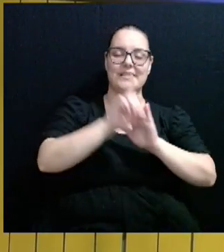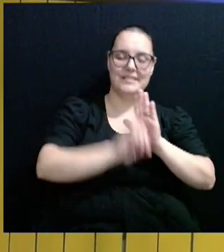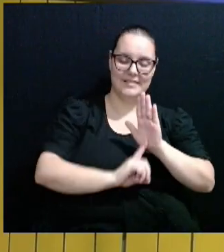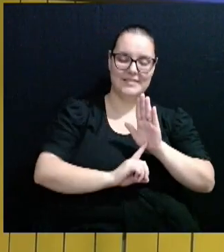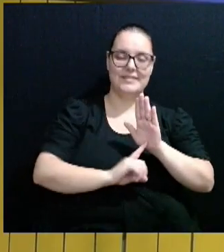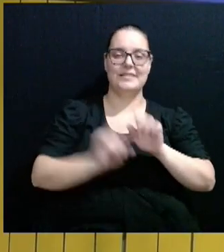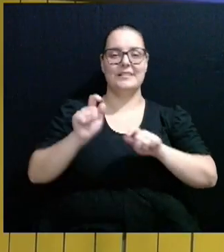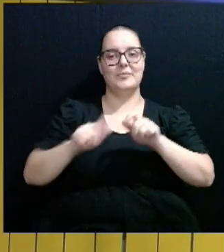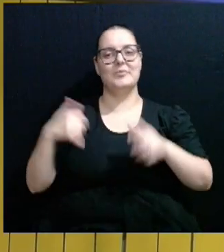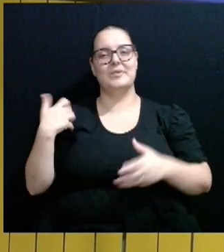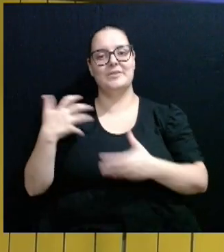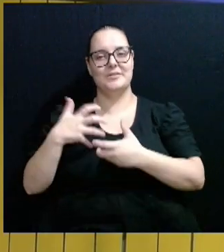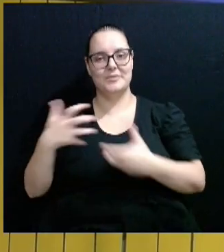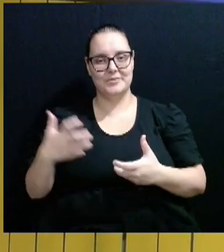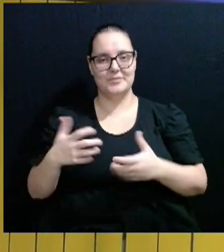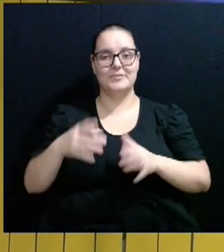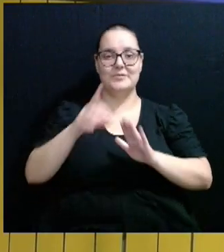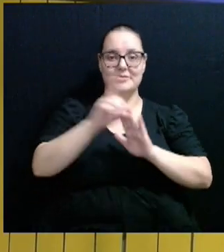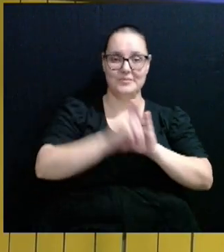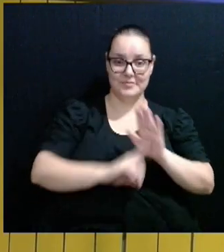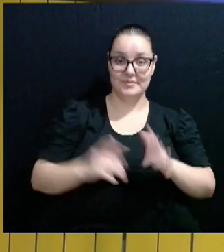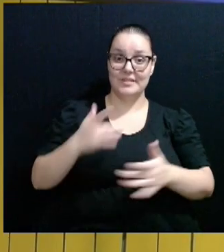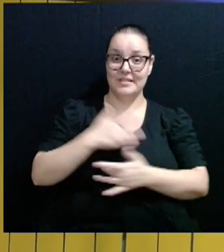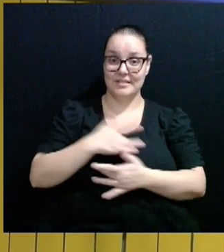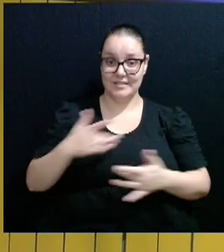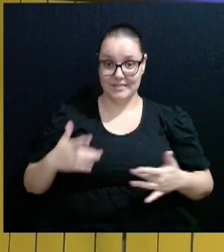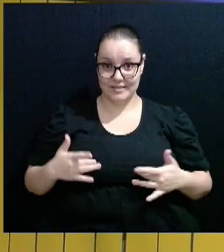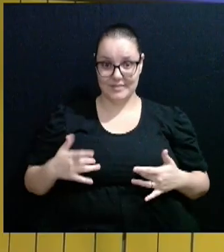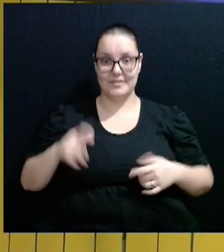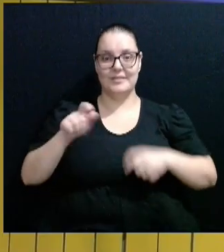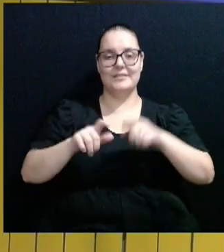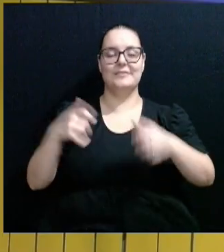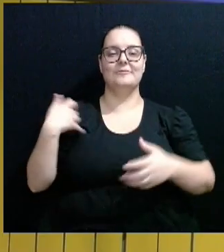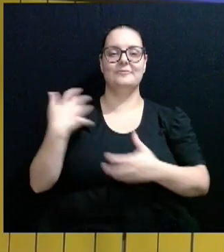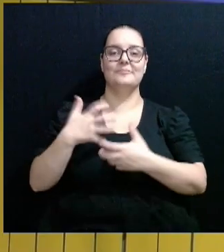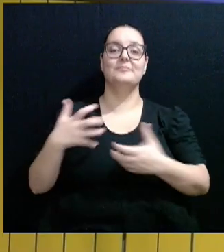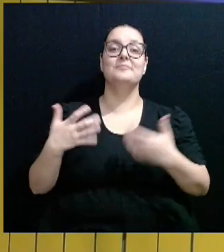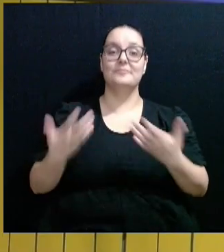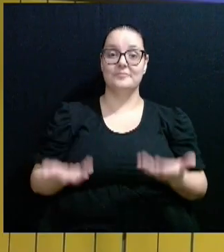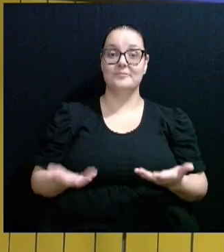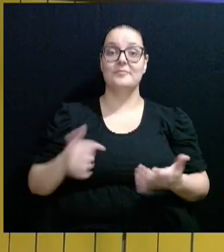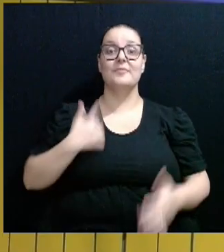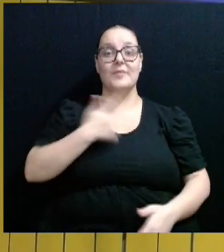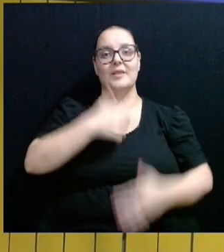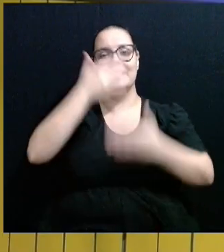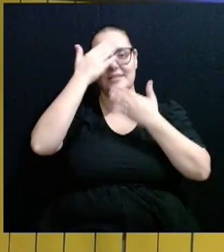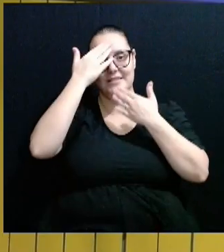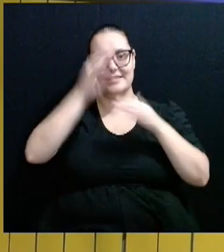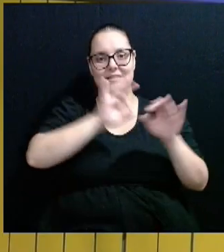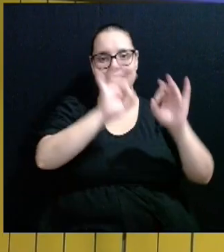pessoa idosa, né? Os direitos da saúde da pessoa idosa. A gente agradece a sua audiência, a